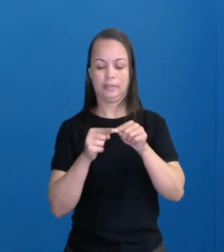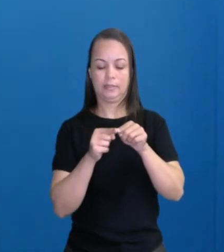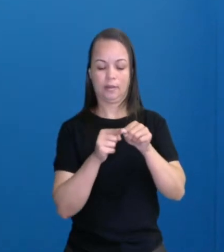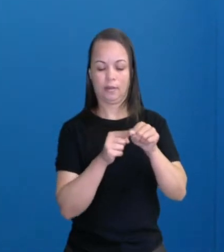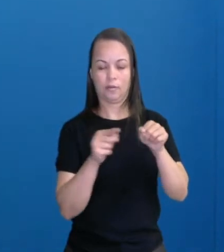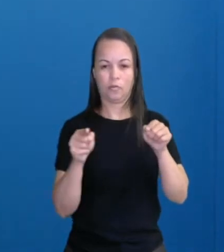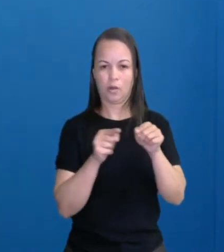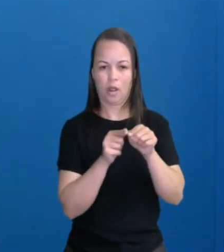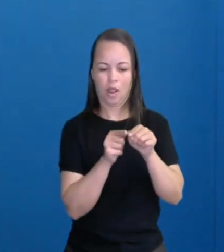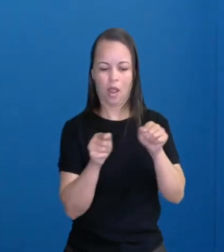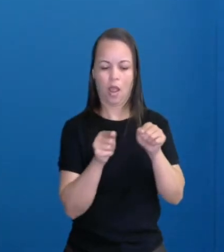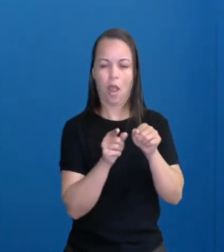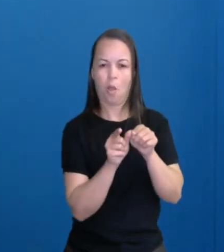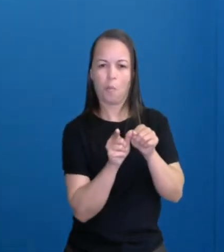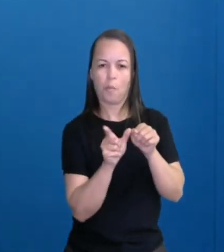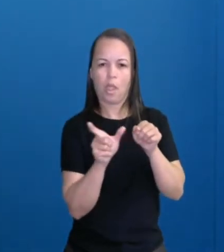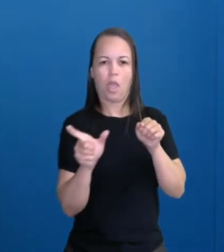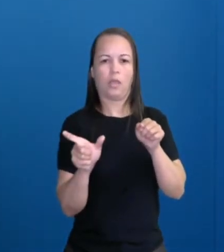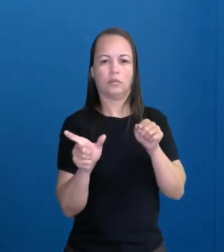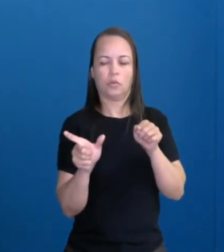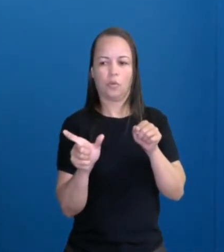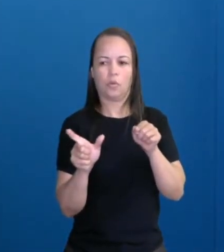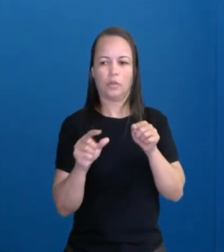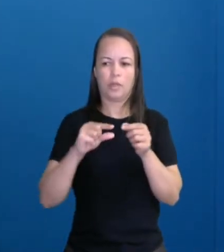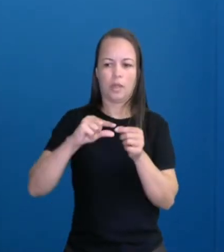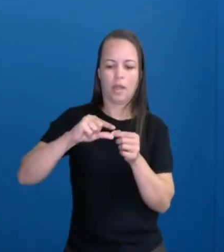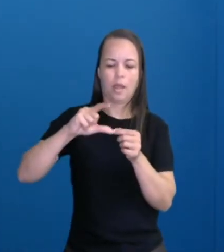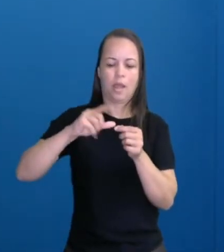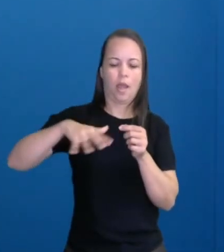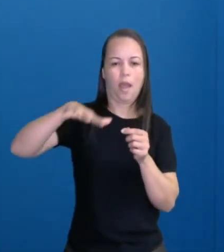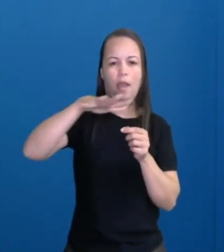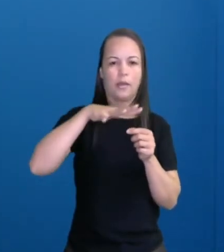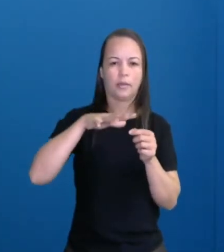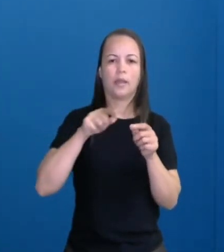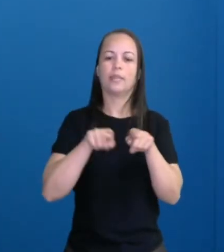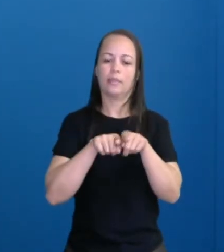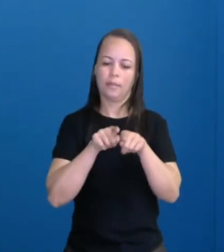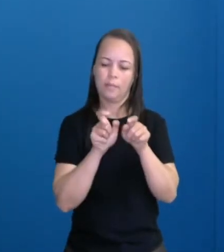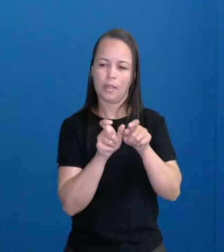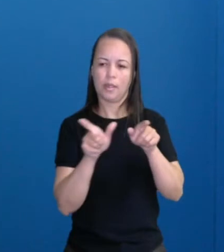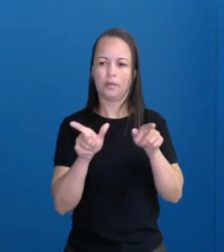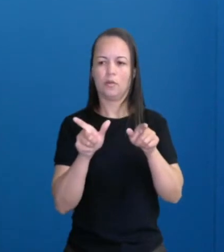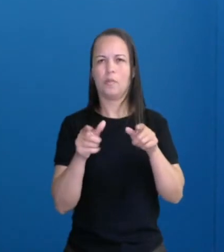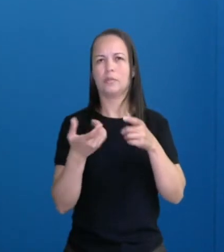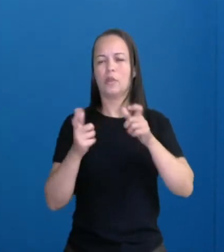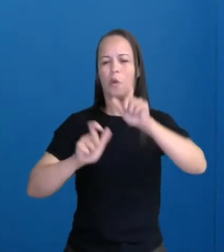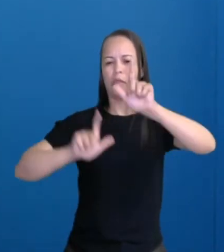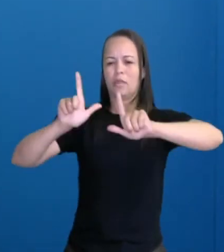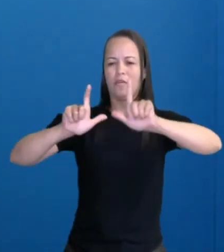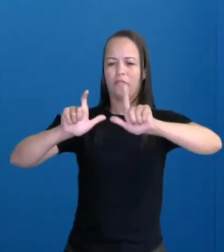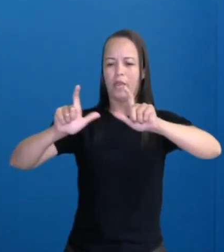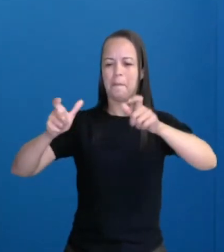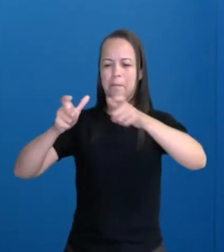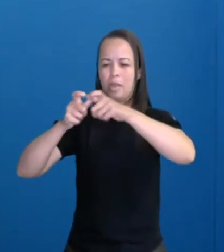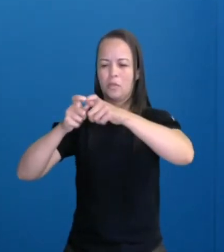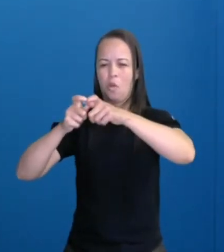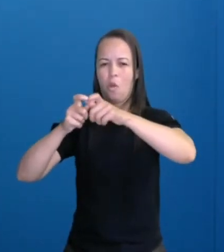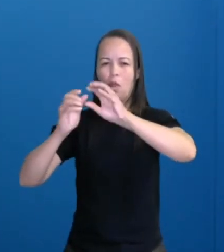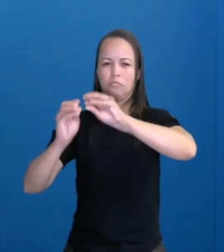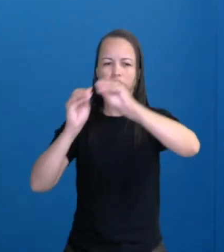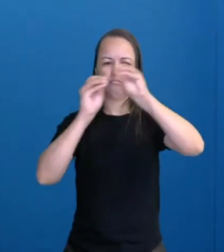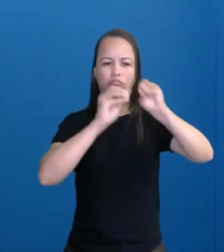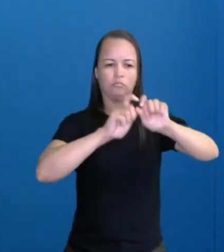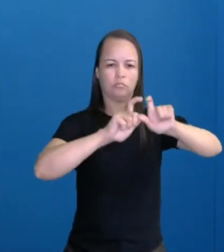aumentou, concorda que a área também aumenta? É como se a gente passasse de uma TV menor para uma TV